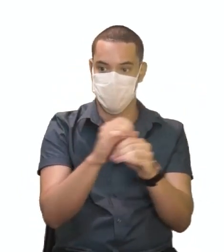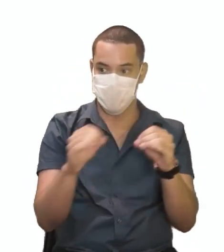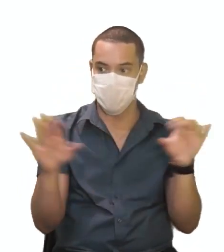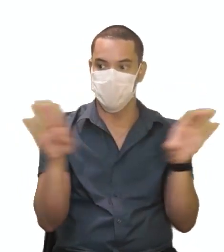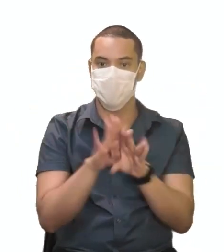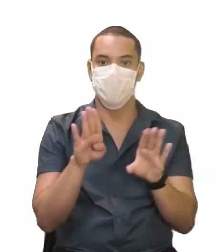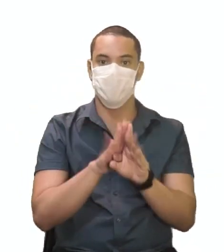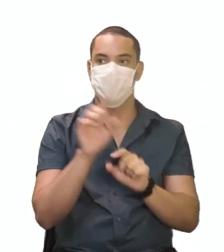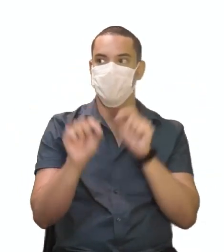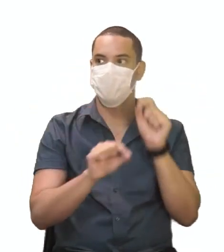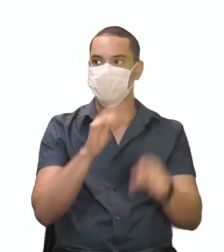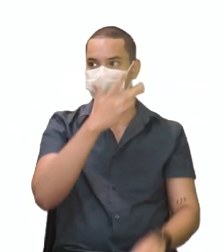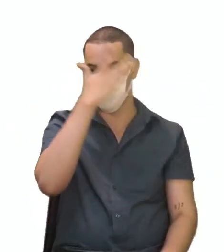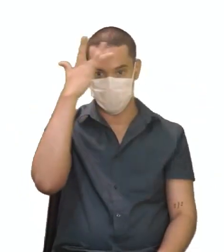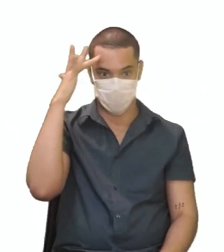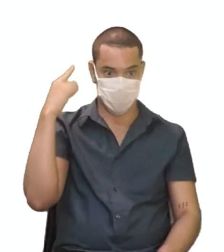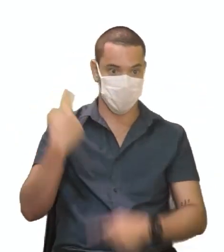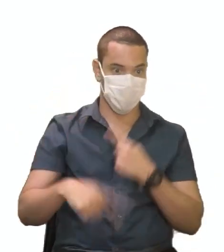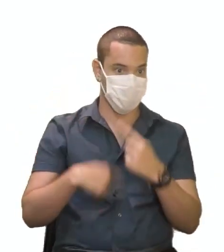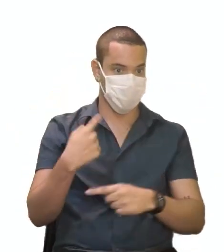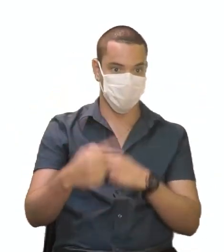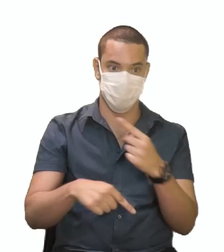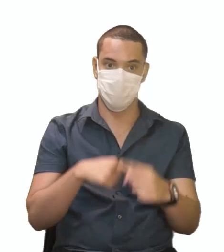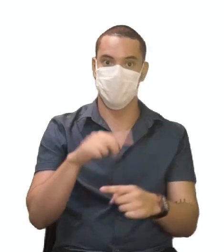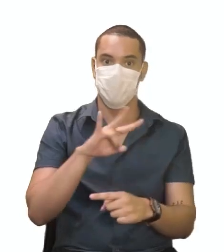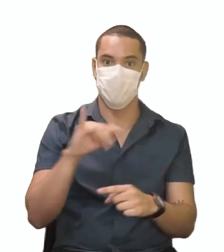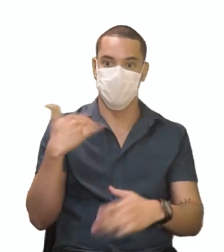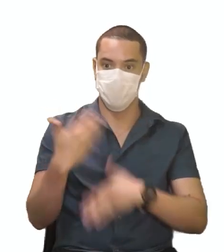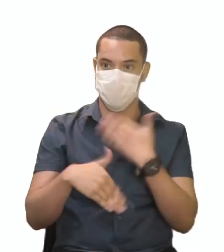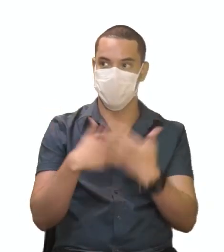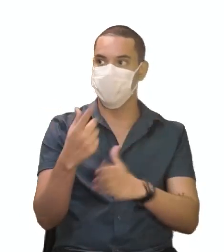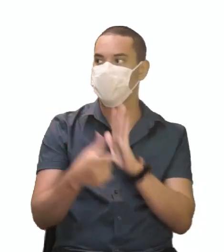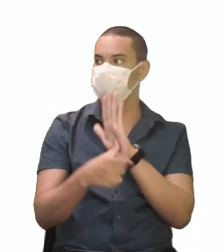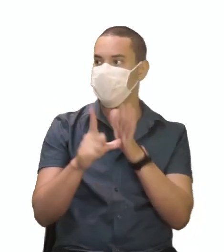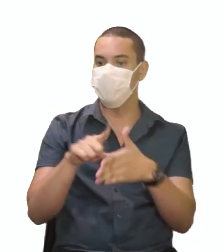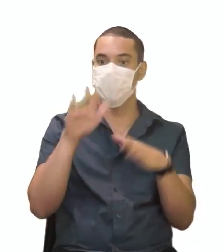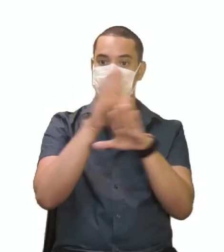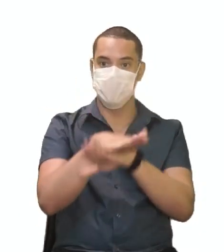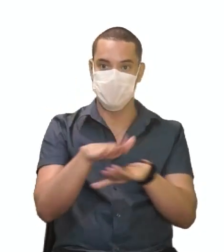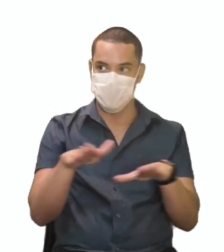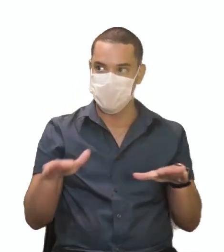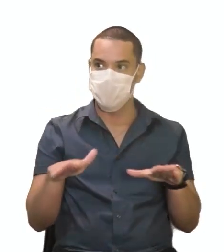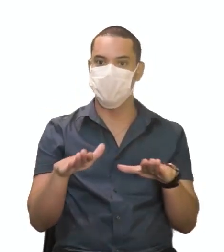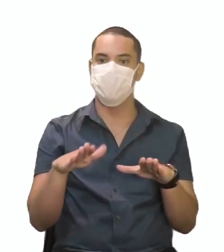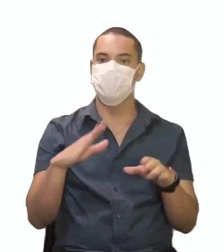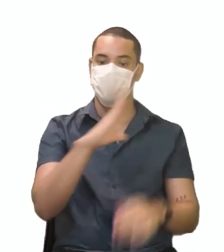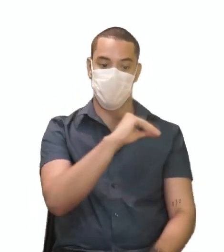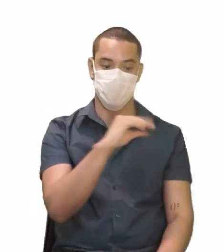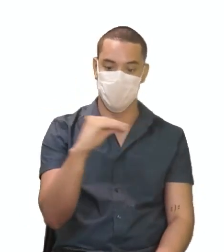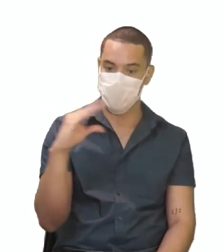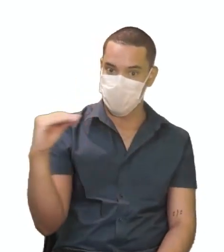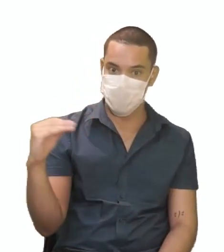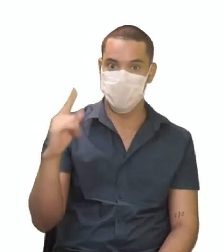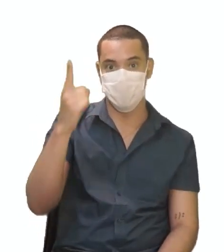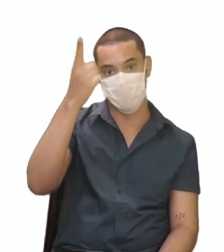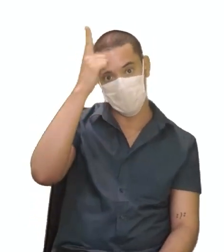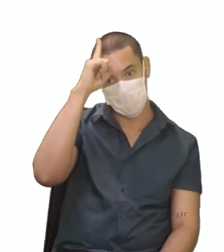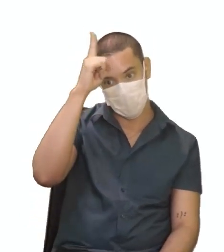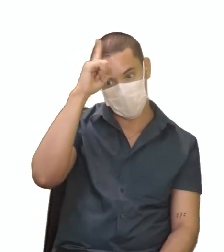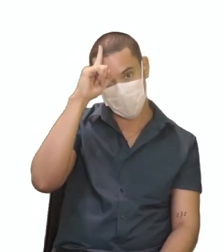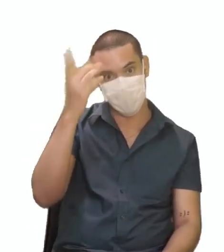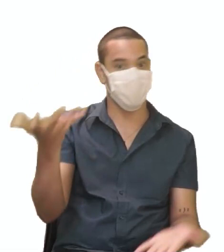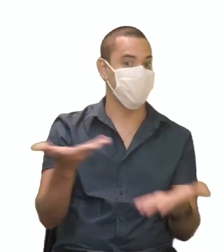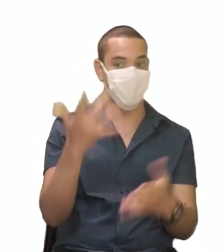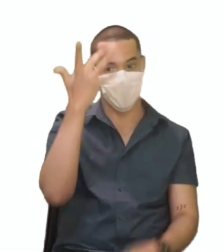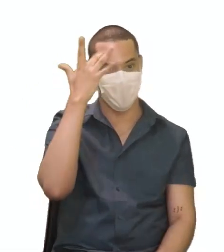o indivíduo crescendo, né? Vai se desenvolvendo. Você antes era uma criança, um adolescente, um jovem, um adulto. Agora eu não vou dizer o